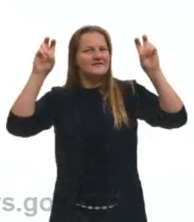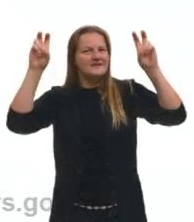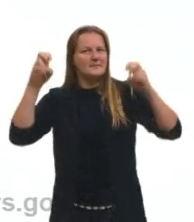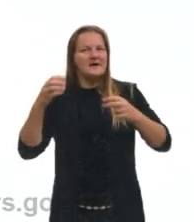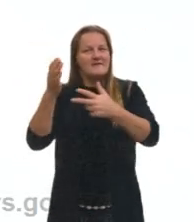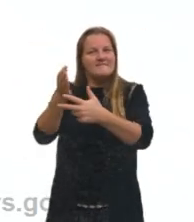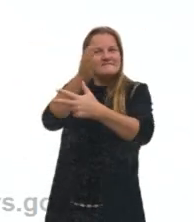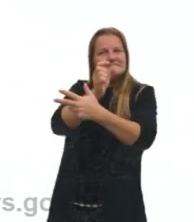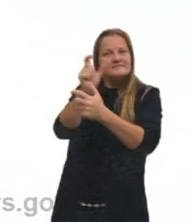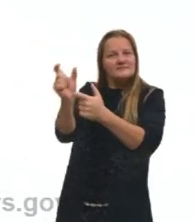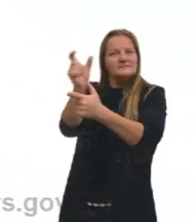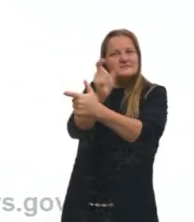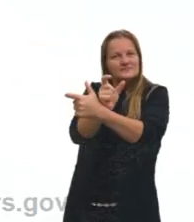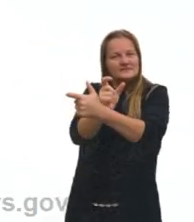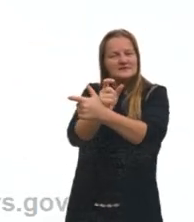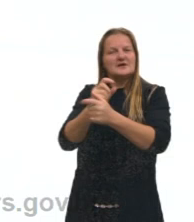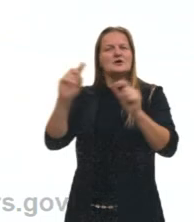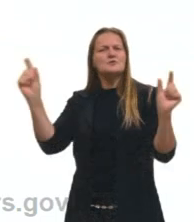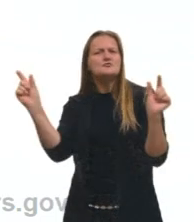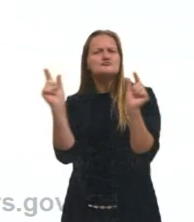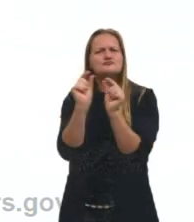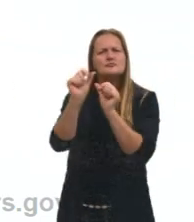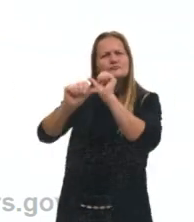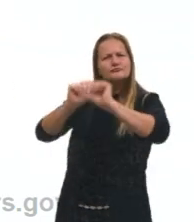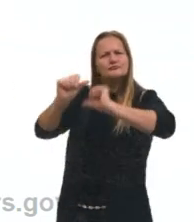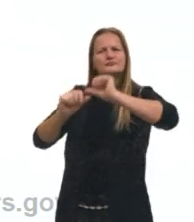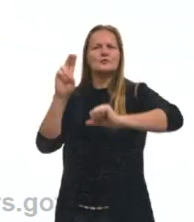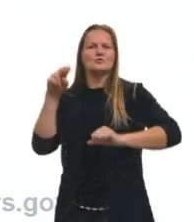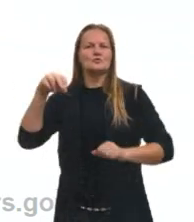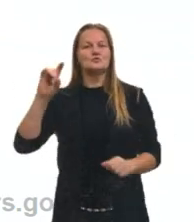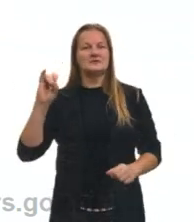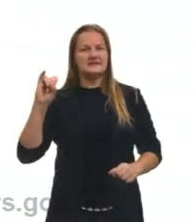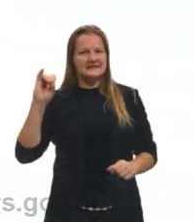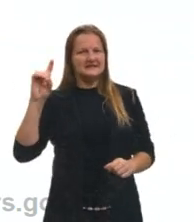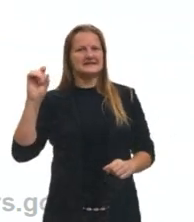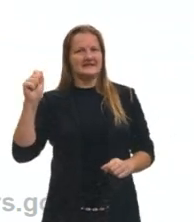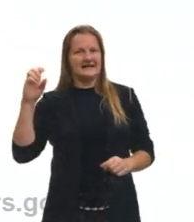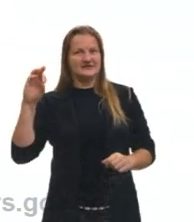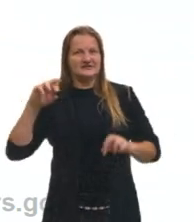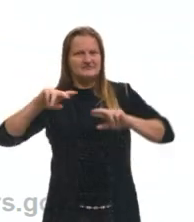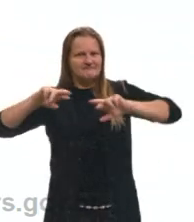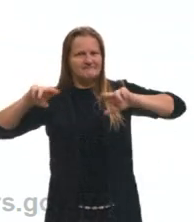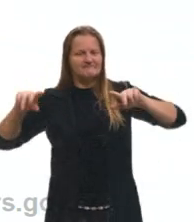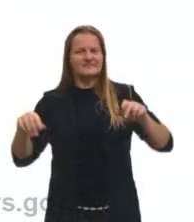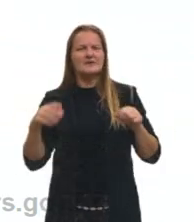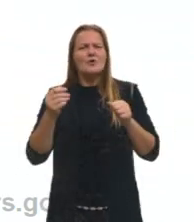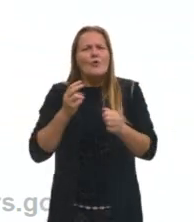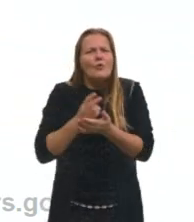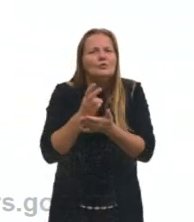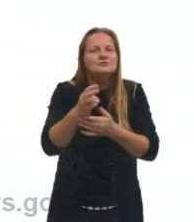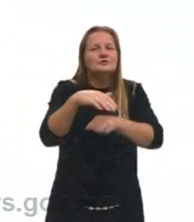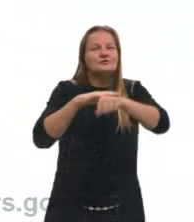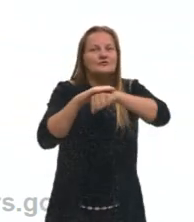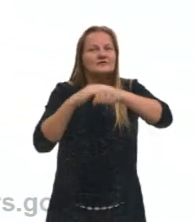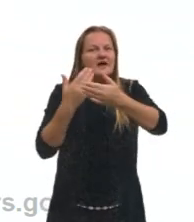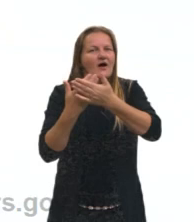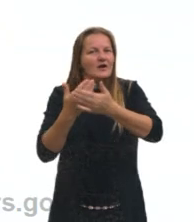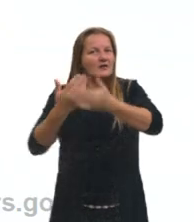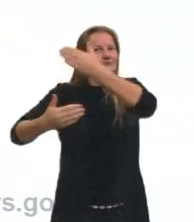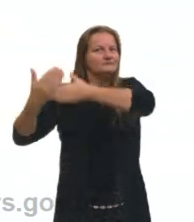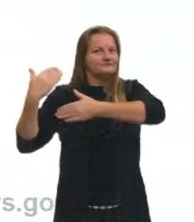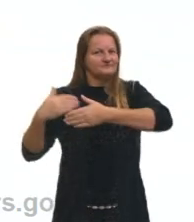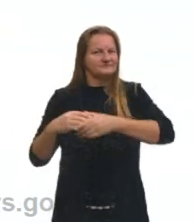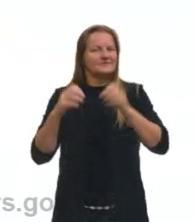prefixos e conversões de unidades a gente vai continuar o que a gente tava conversando na nossa última